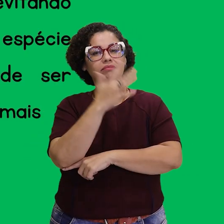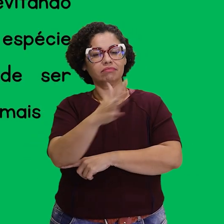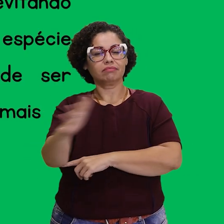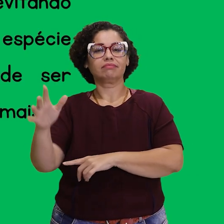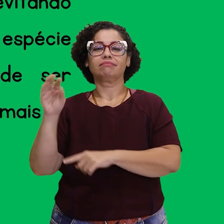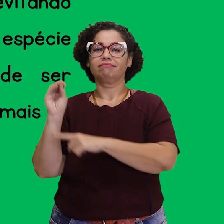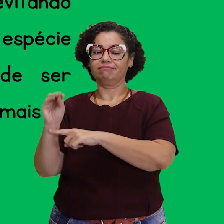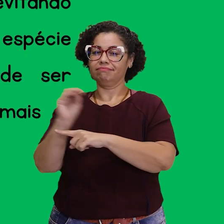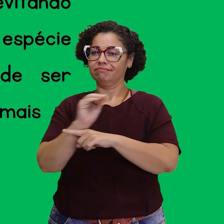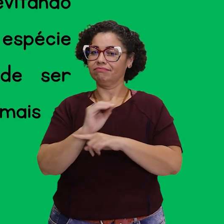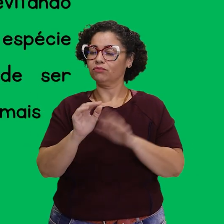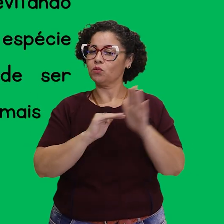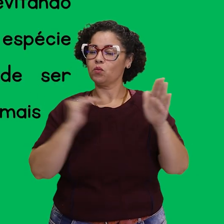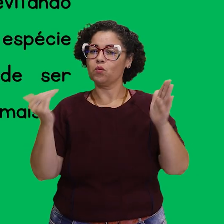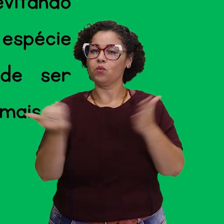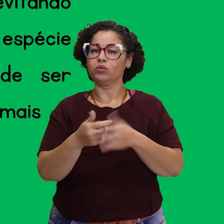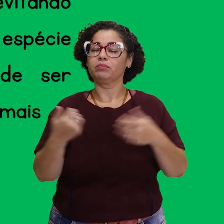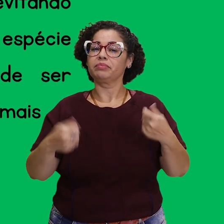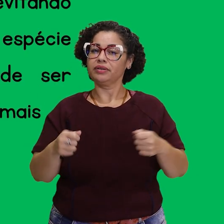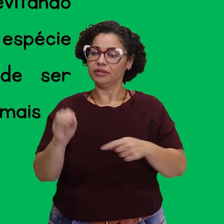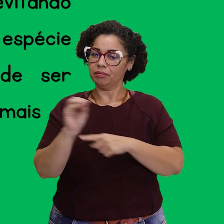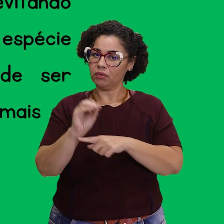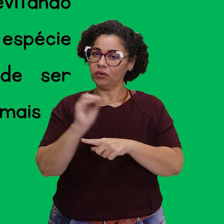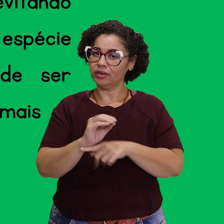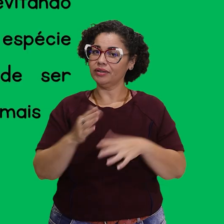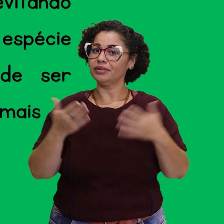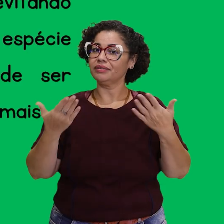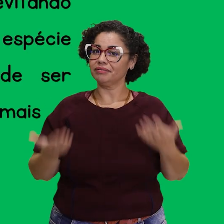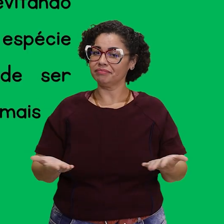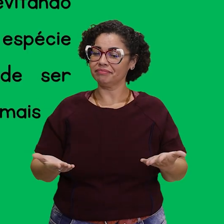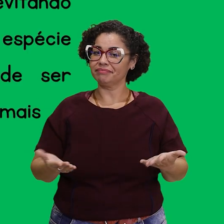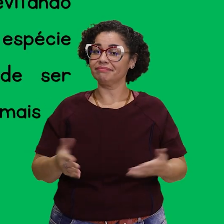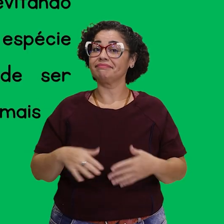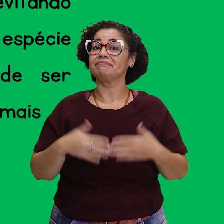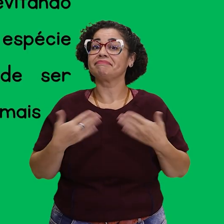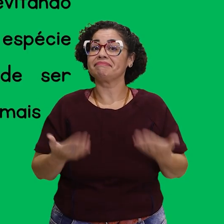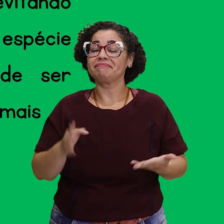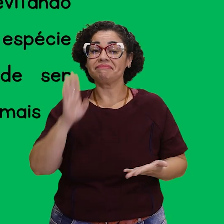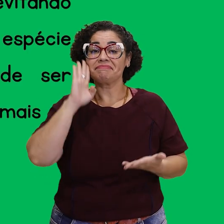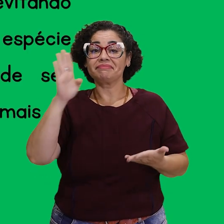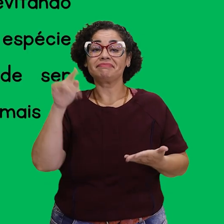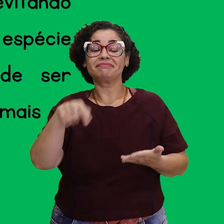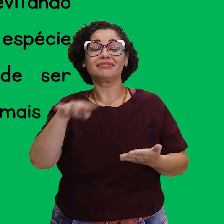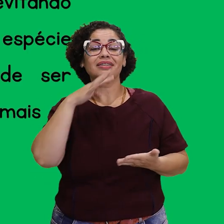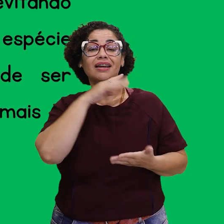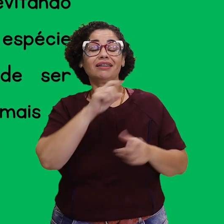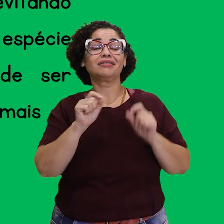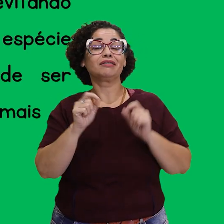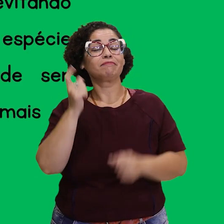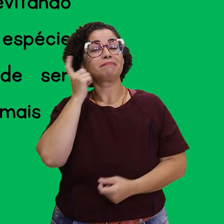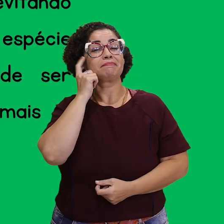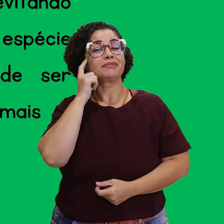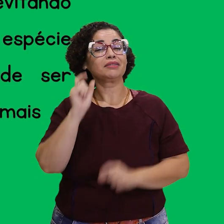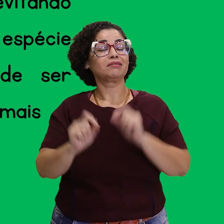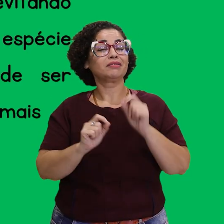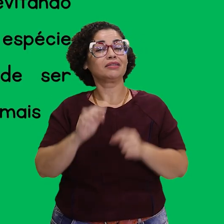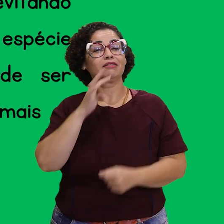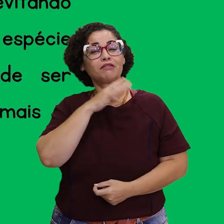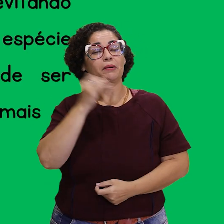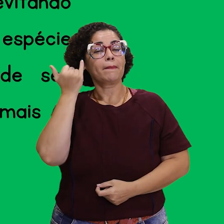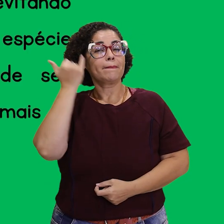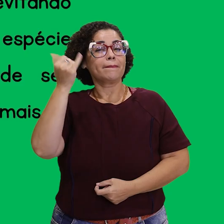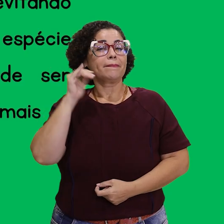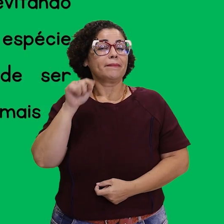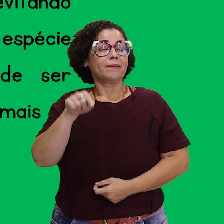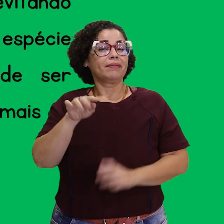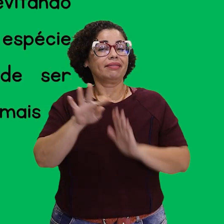proteger a natureza como um todo. Isso! E qual seria? O que você acha? Vamos pensar. O que você